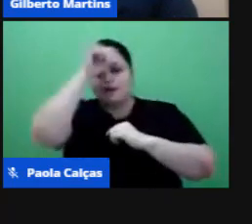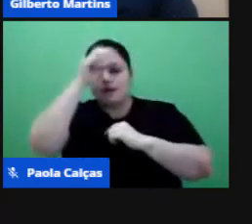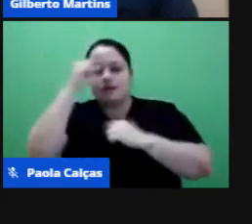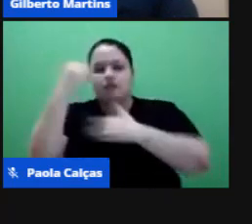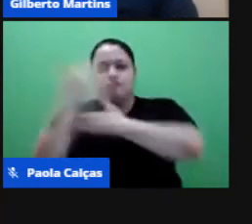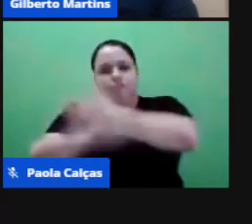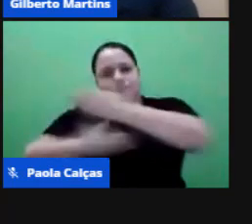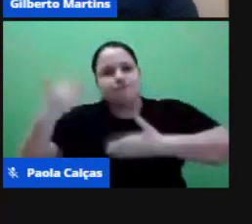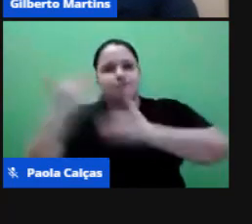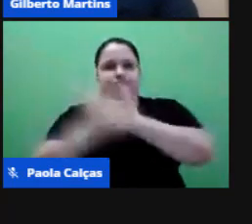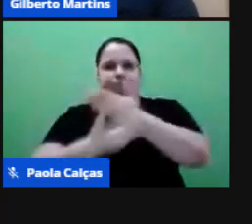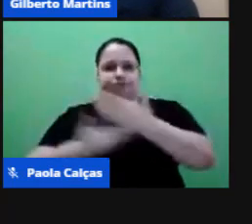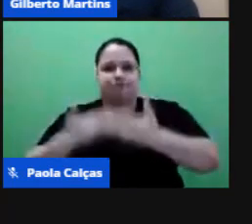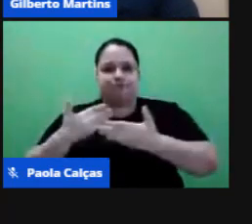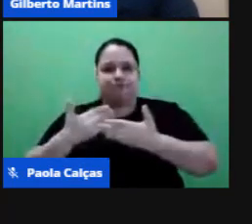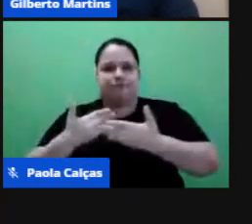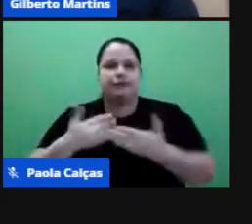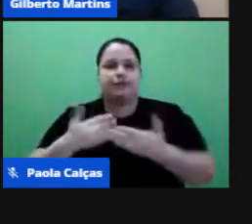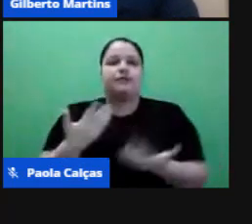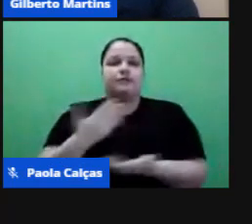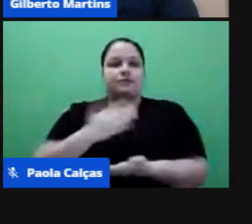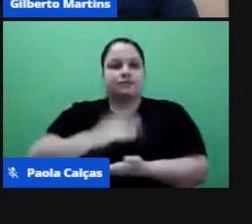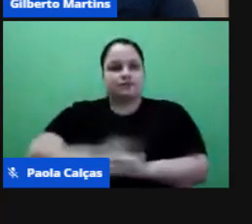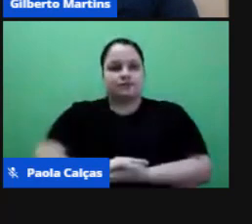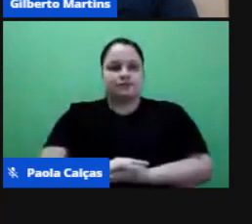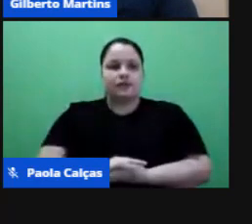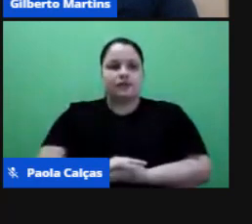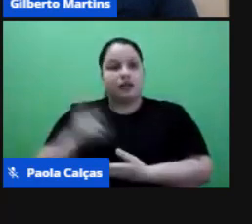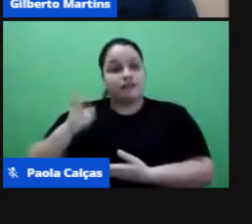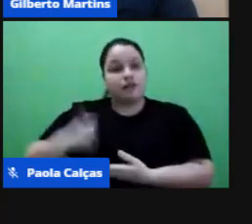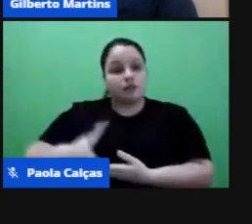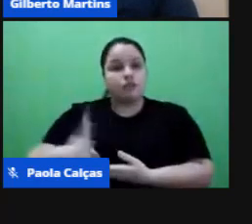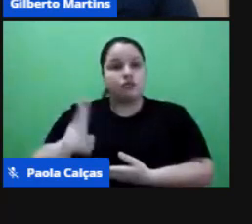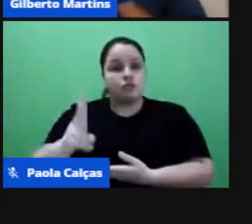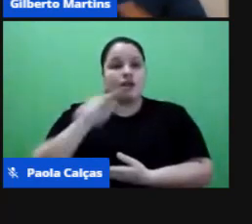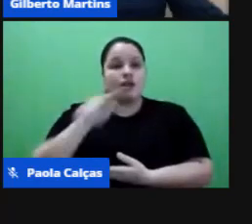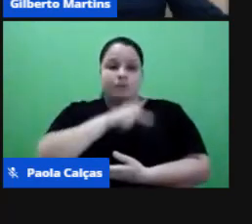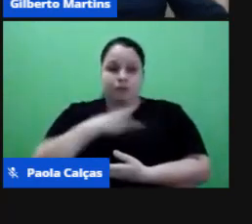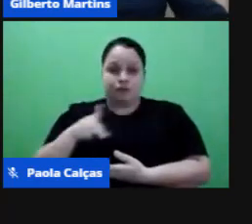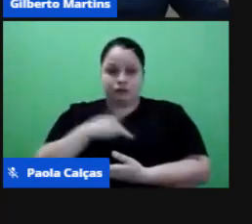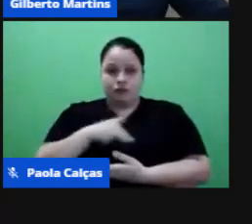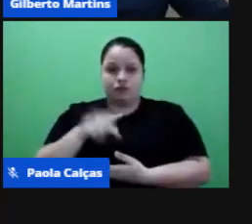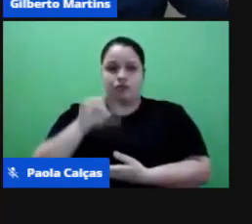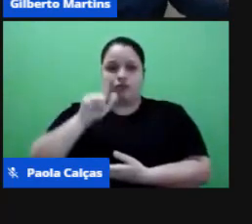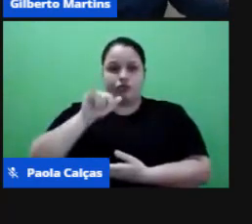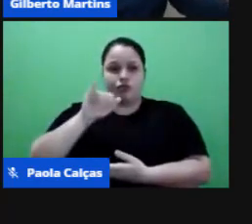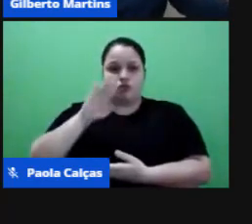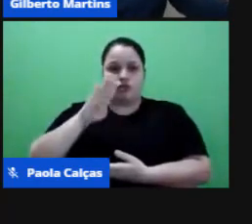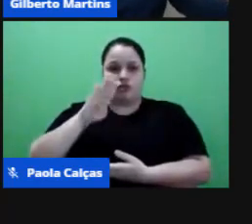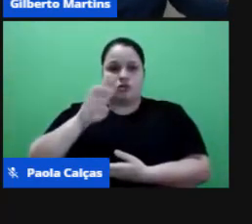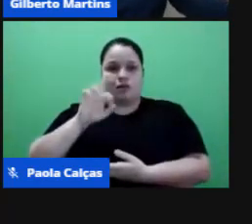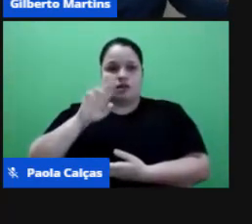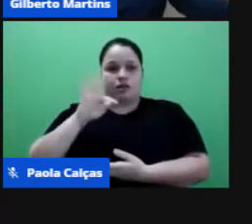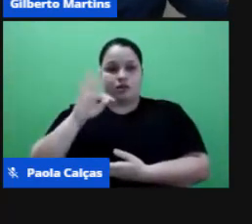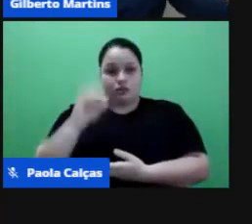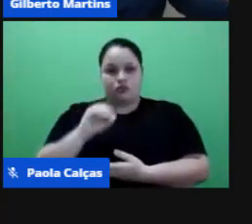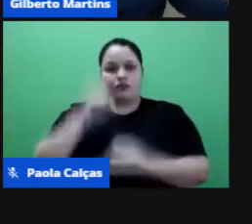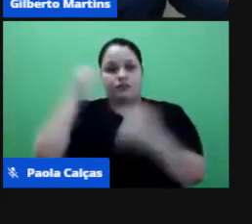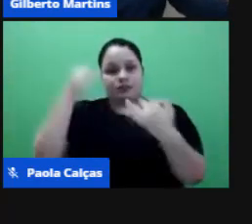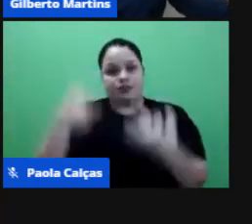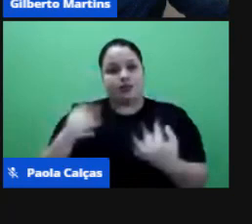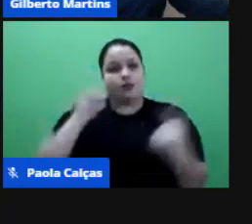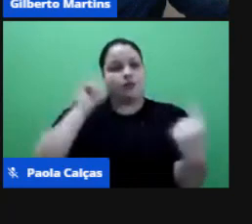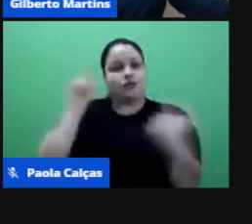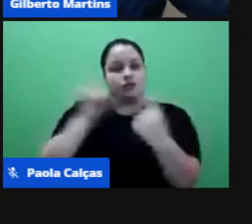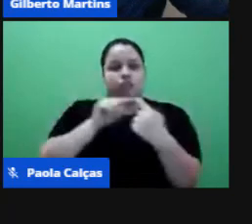Nesse sentido, quem vai dar continuidade é o professor Gilberto, com o objetivo da formação.